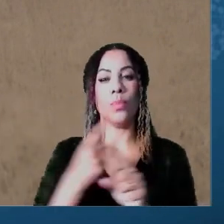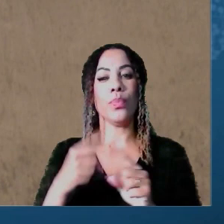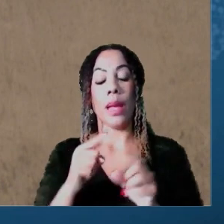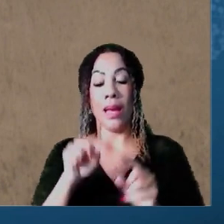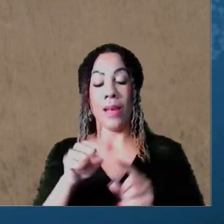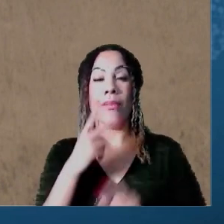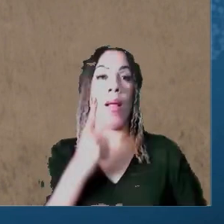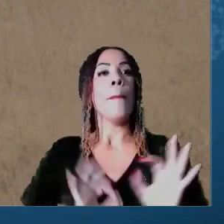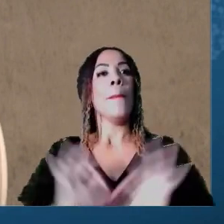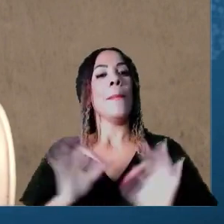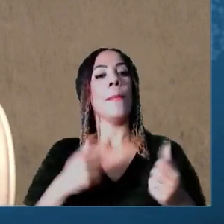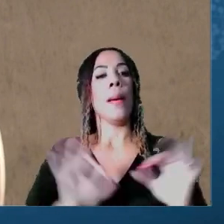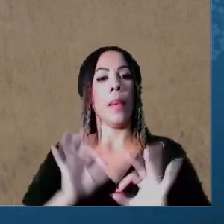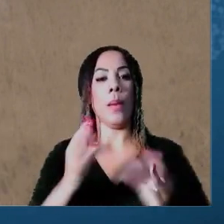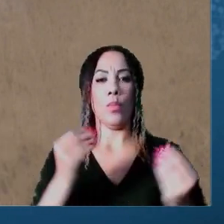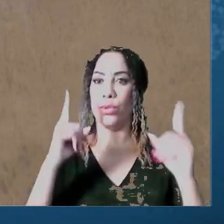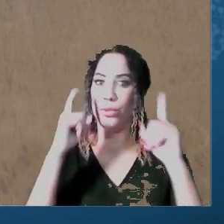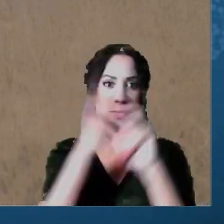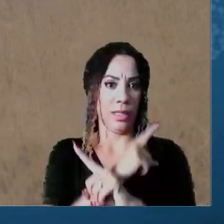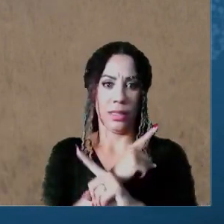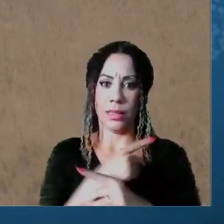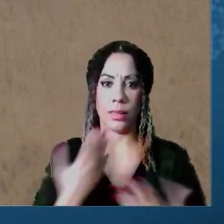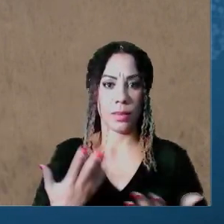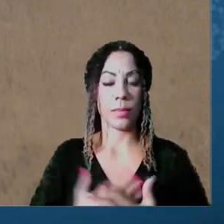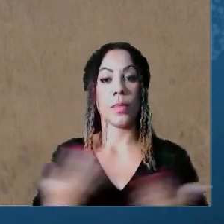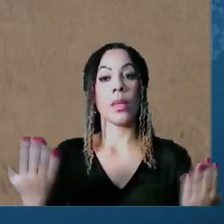difícil. Vamos passar a palavra agora. Suene,